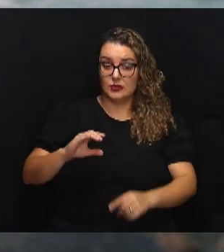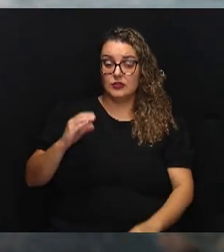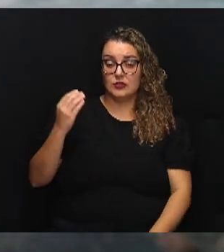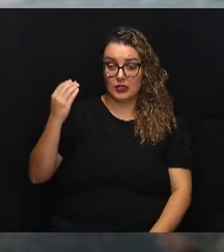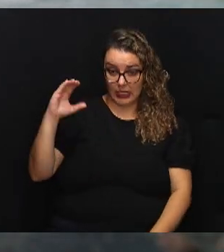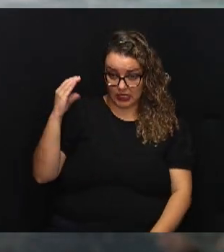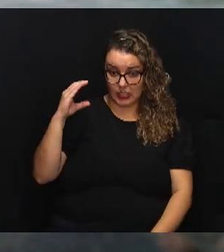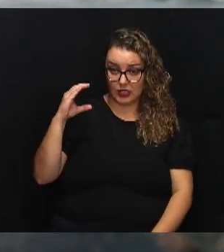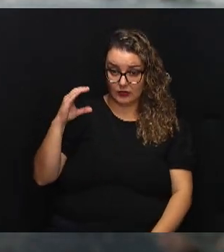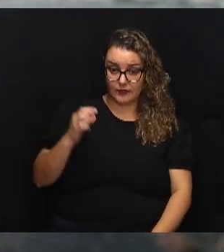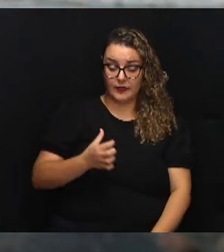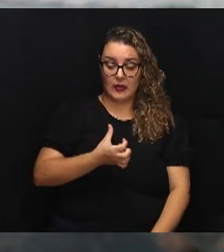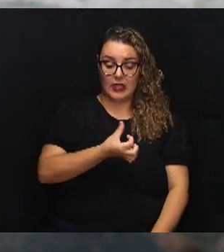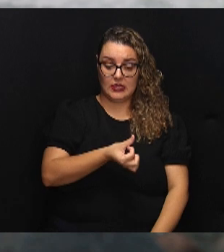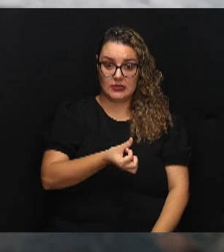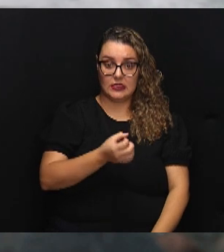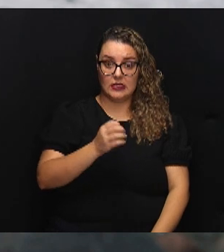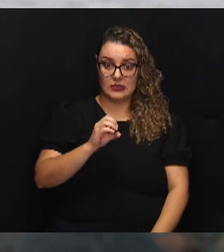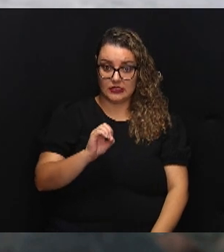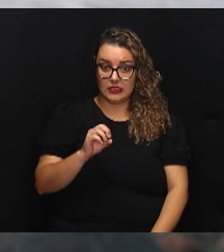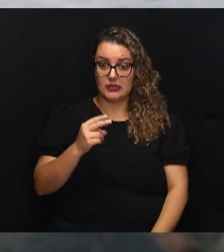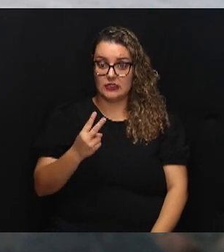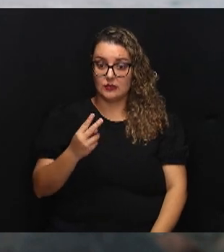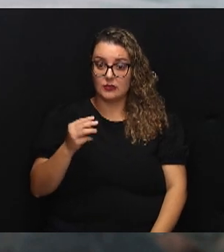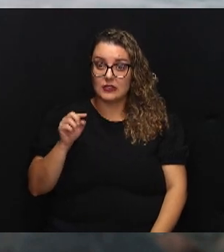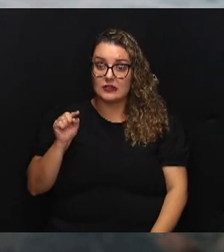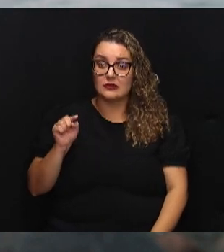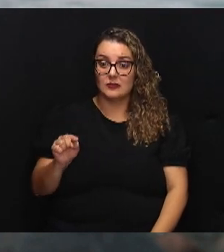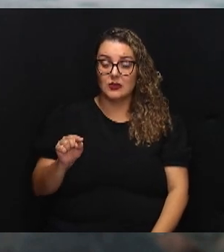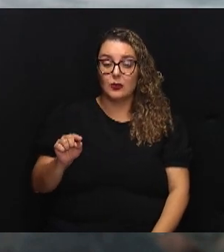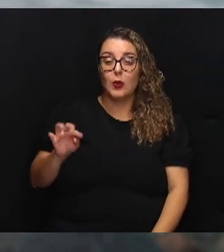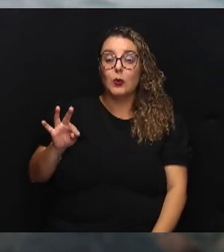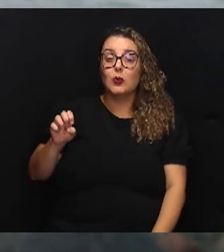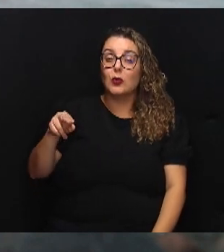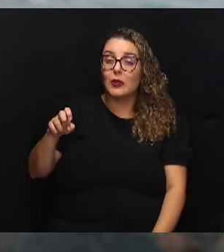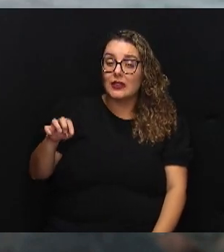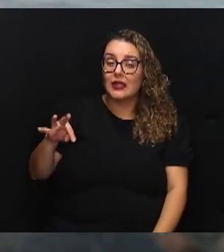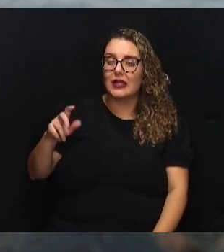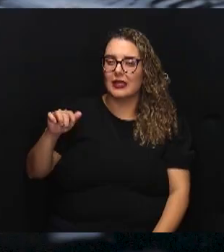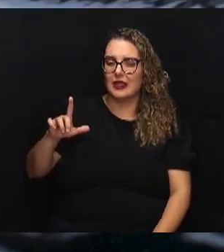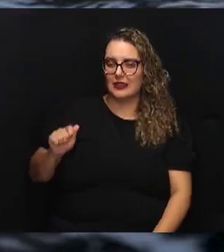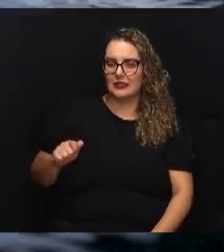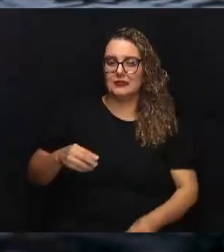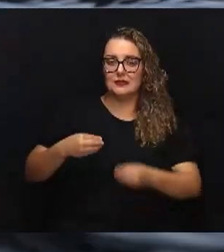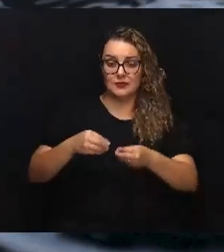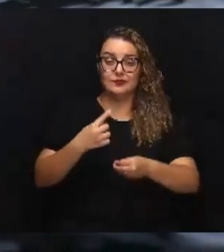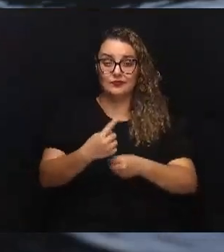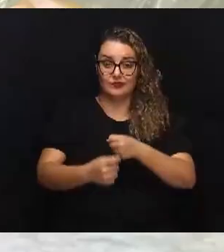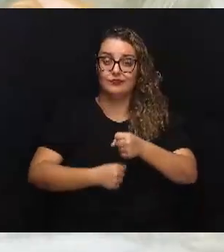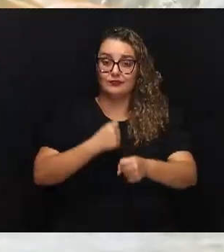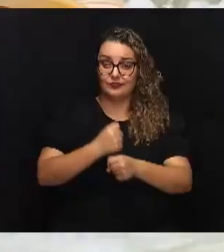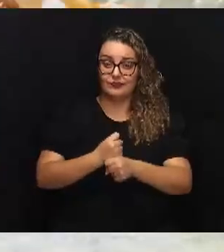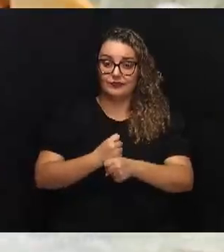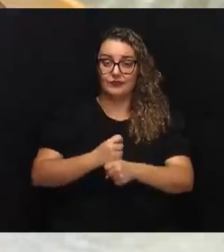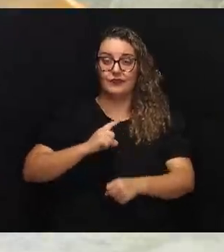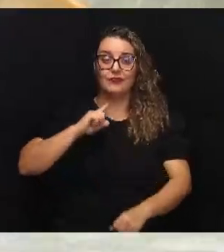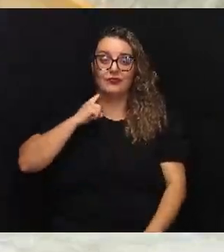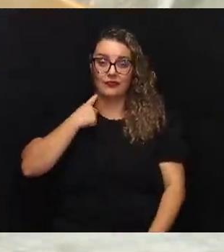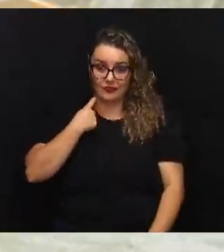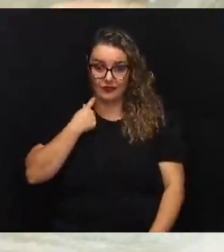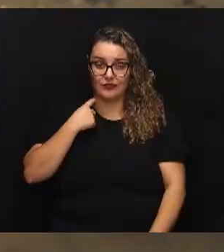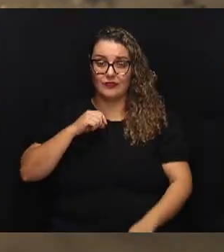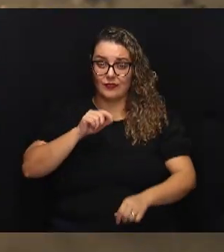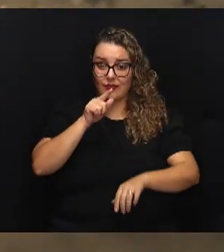gerar cerca de 602 mil toneladas de resíduos plásticos anualmente, poluindo oceanos e rios